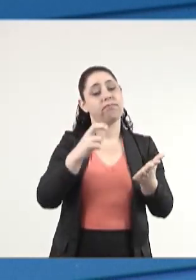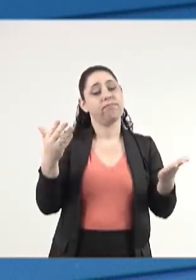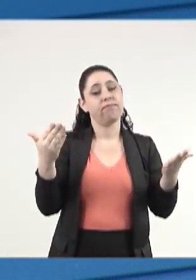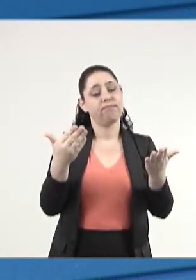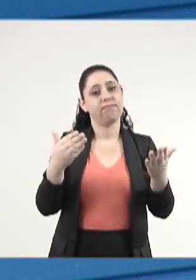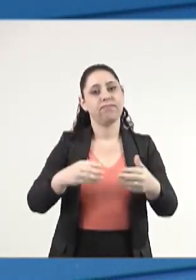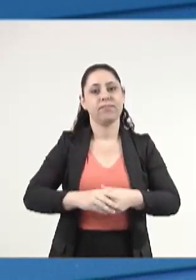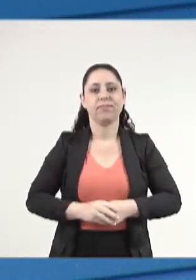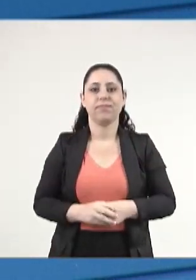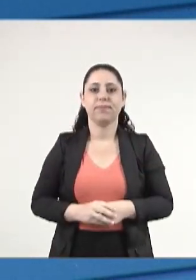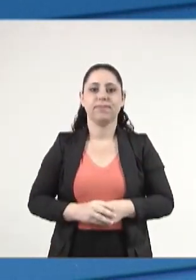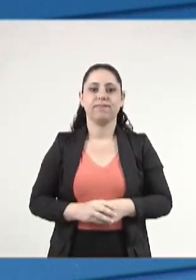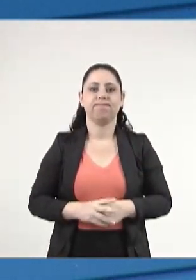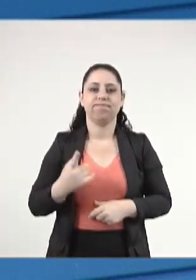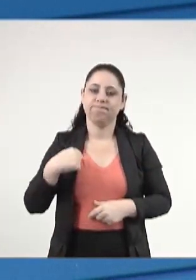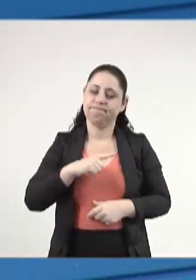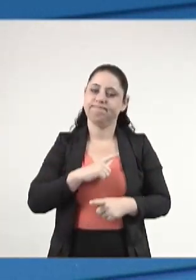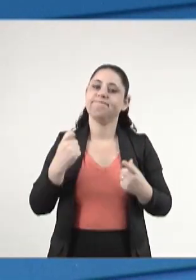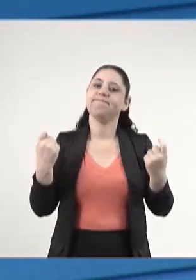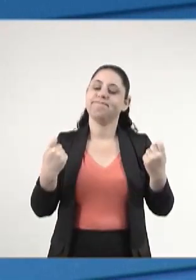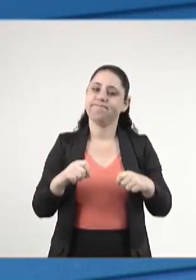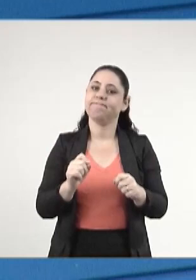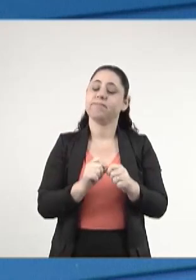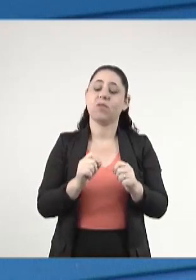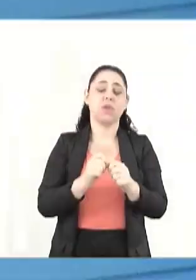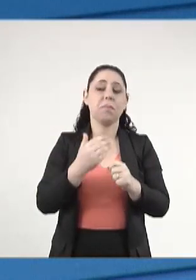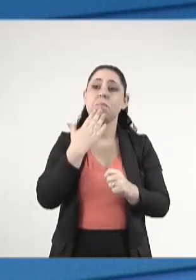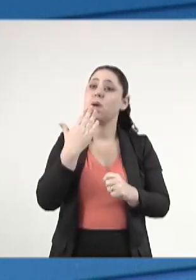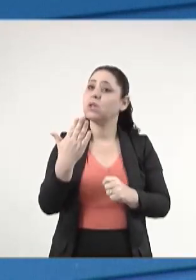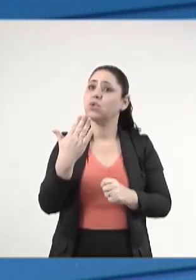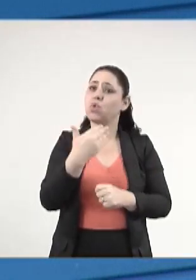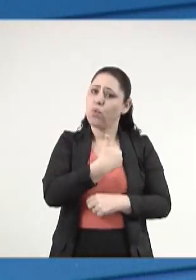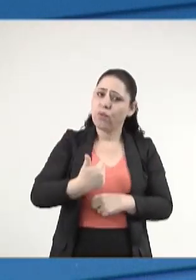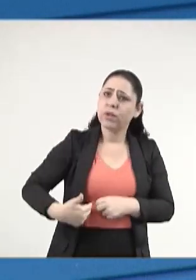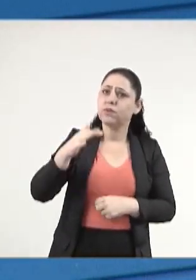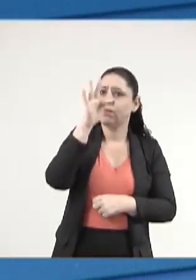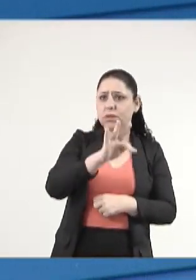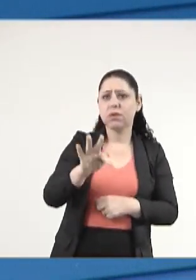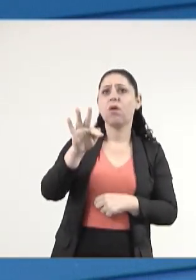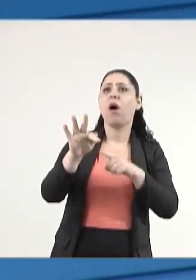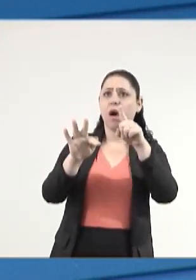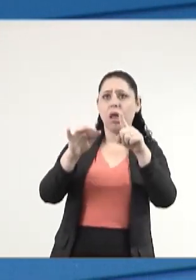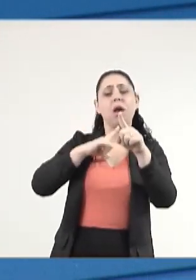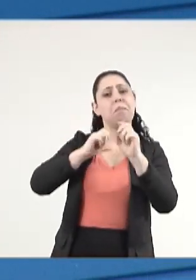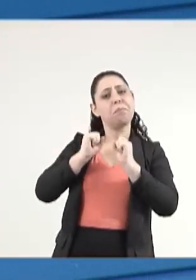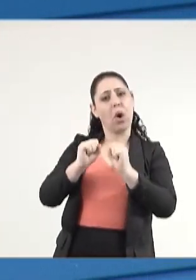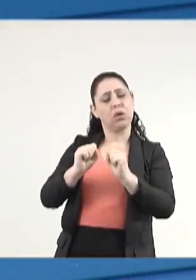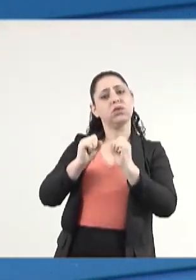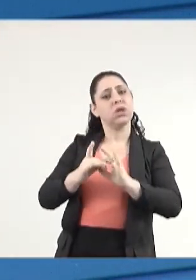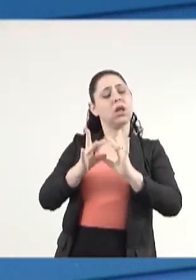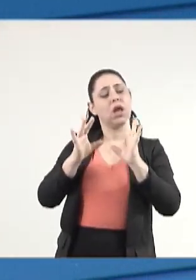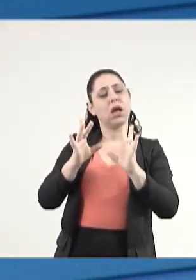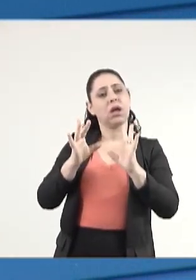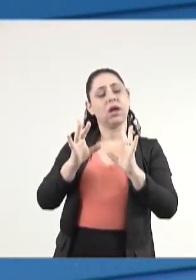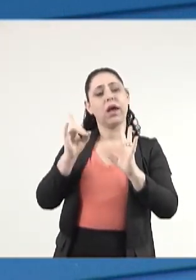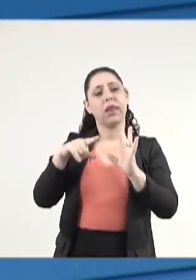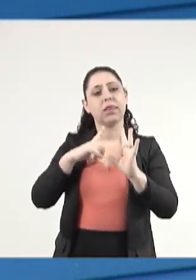né? Então, nós precisamos fazer um apelo ao governo federal, que é quem tem condições